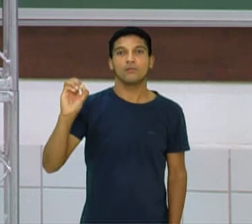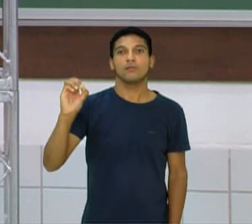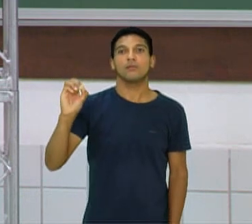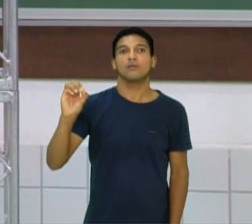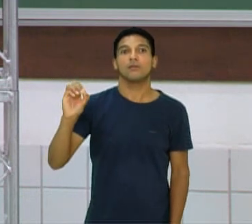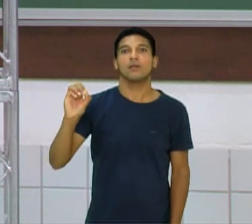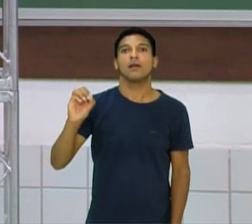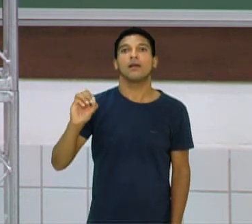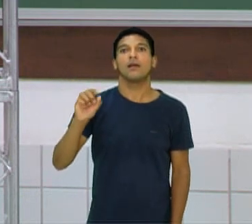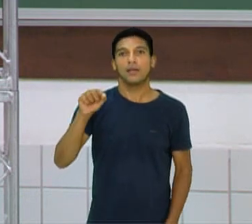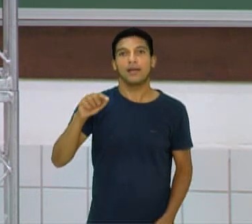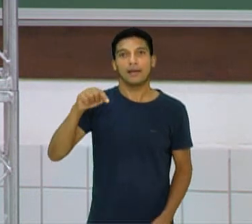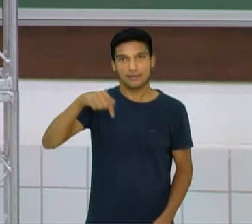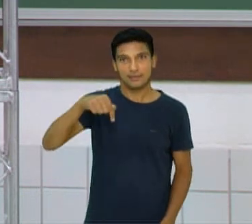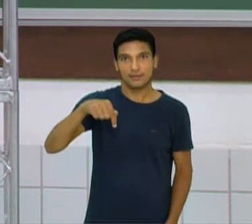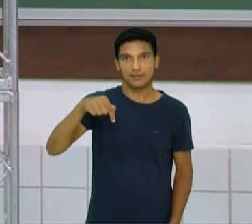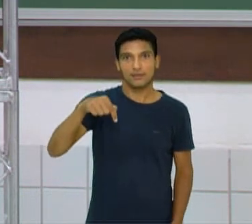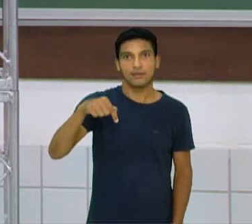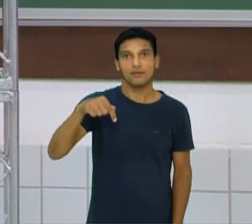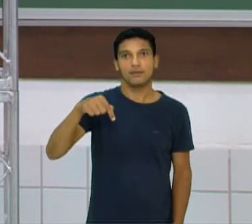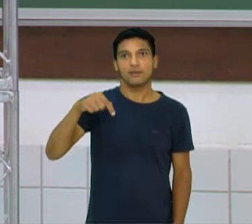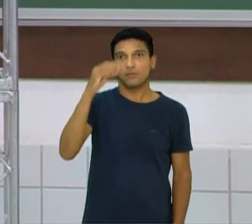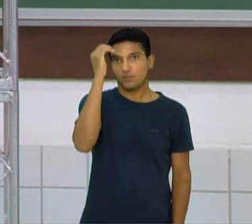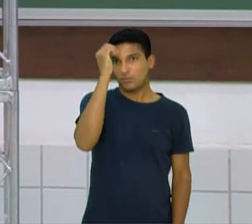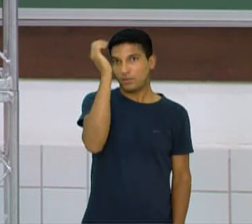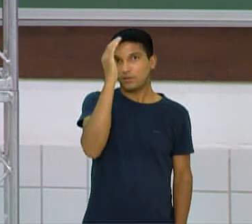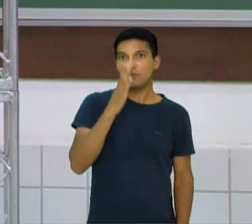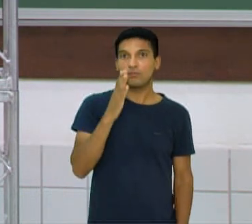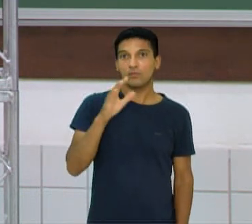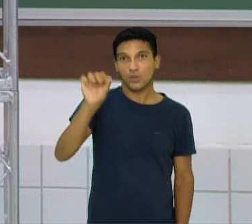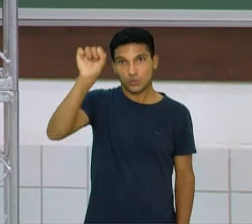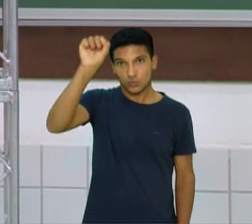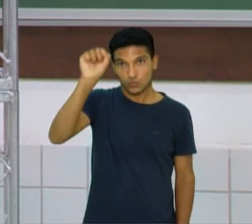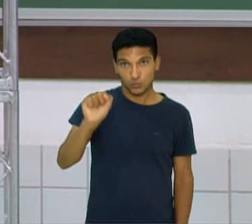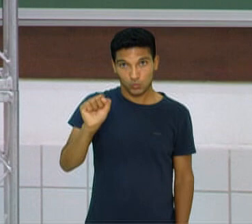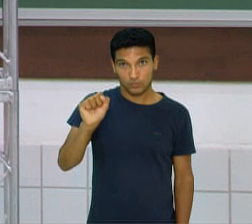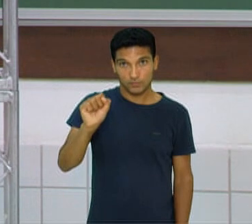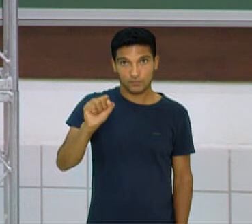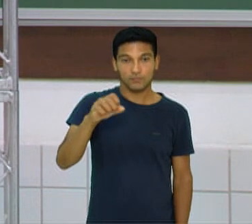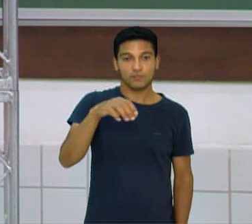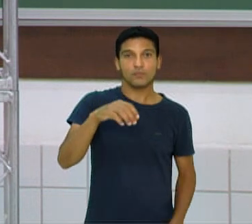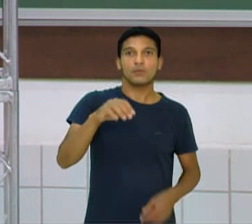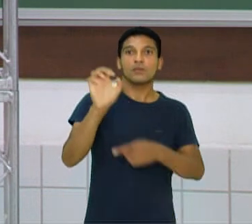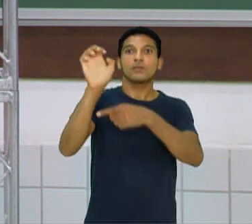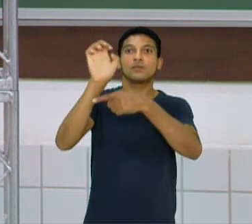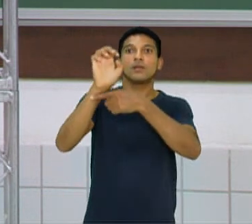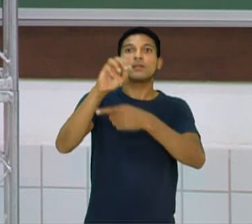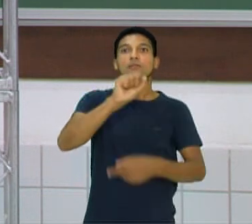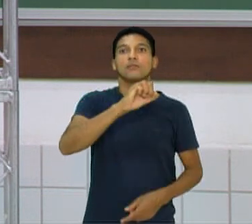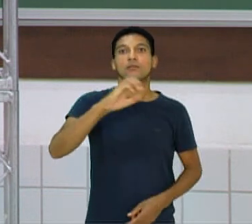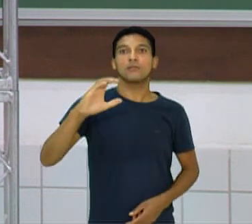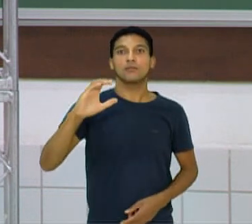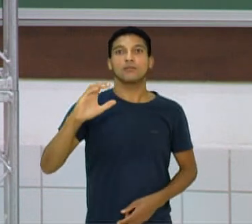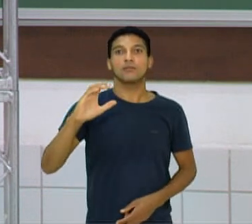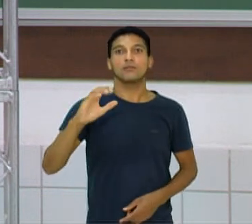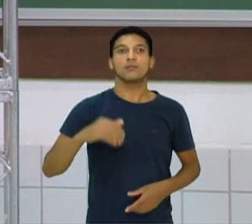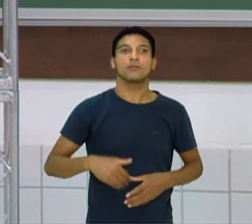mais conhecidas aqui da nossa região sul, aqui do estado de Santa Catarina, tá?